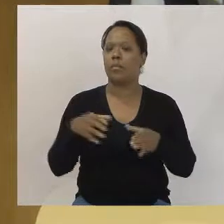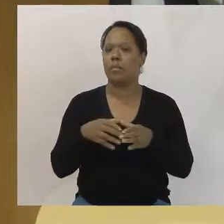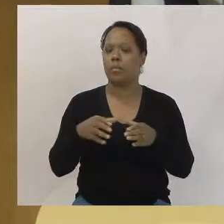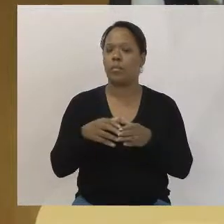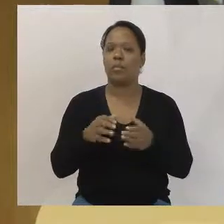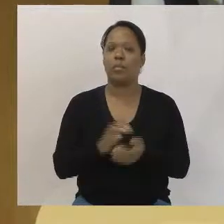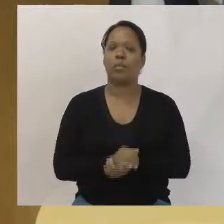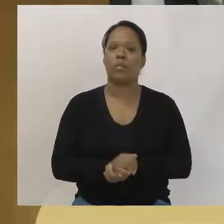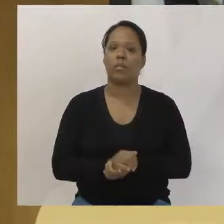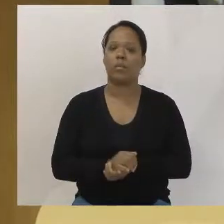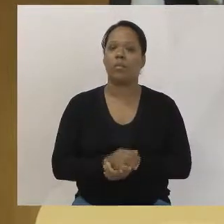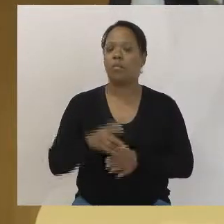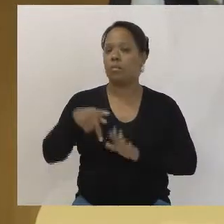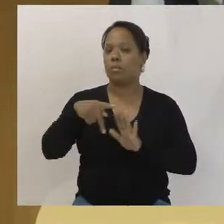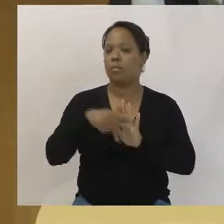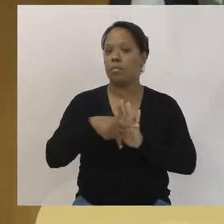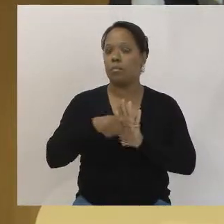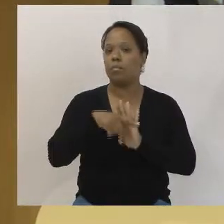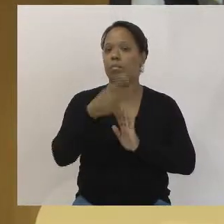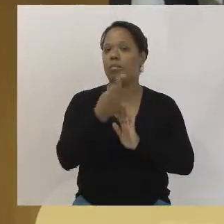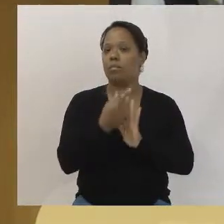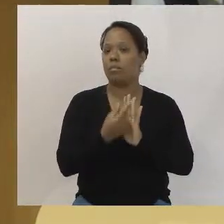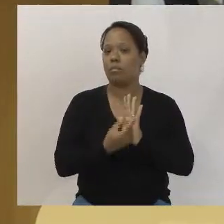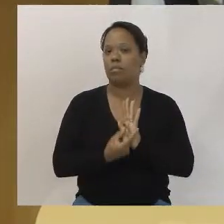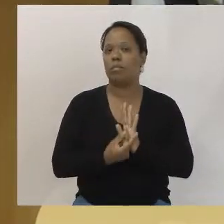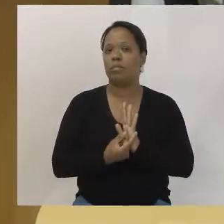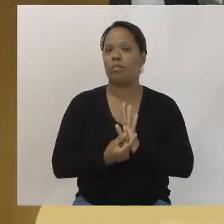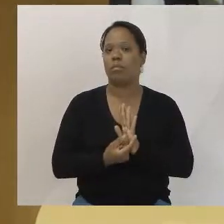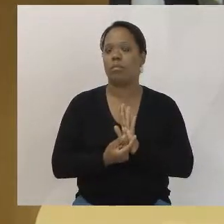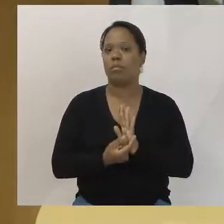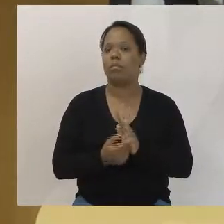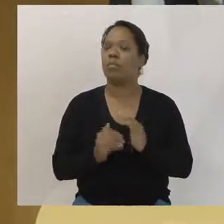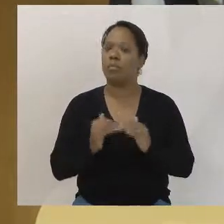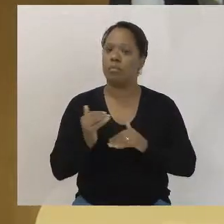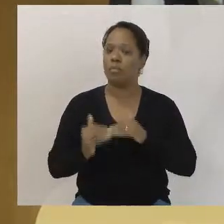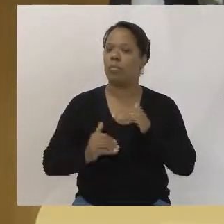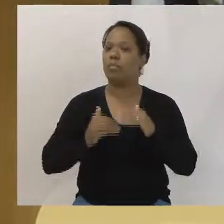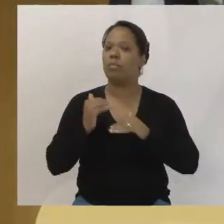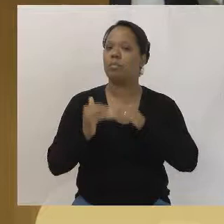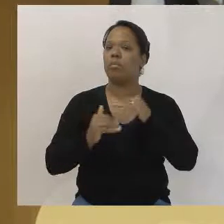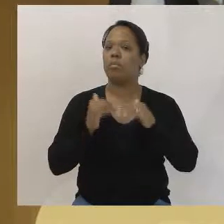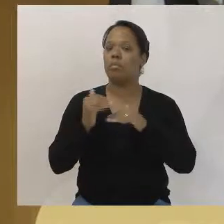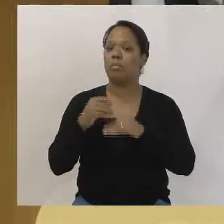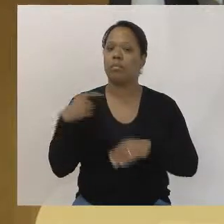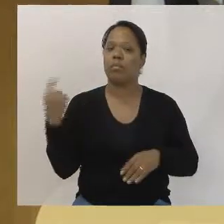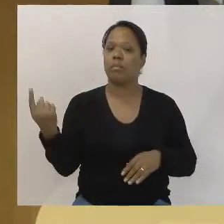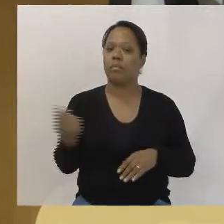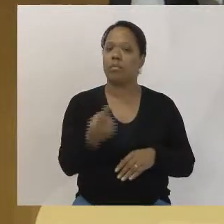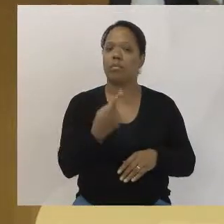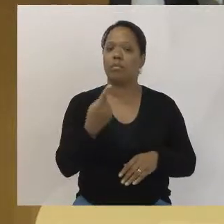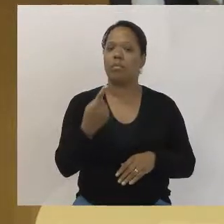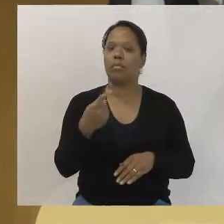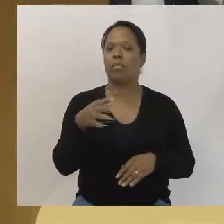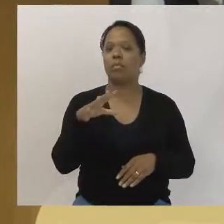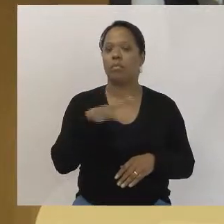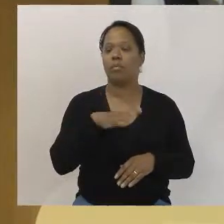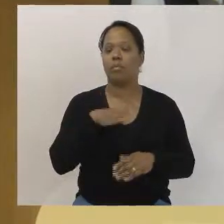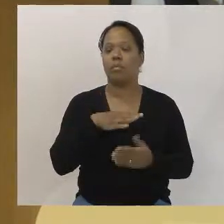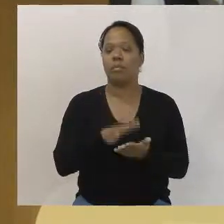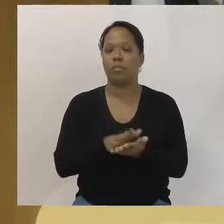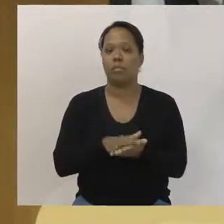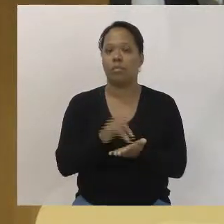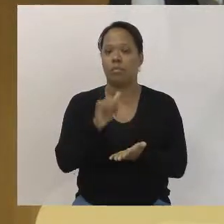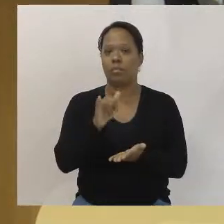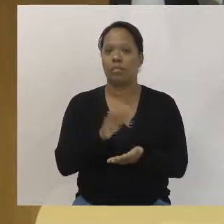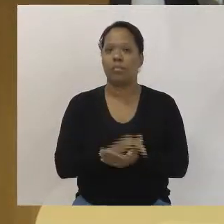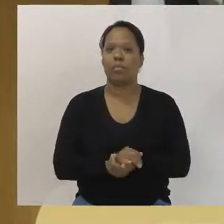propor um projeto orçamentário voltado ao desenvolvimento da nossa querida jacarey